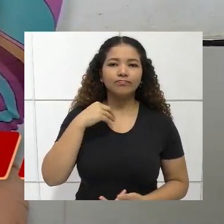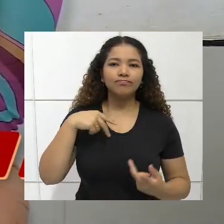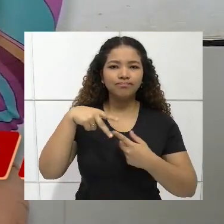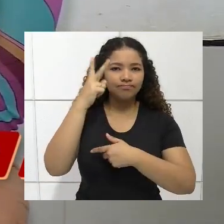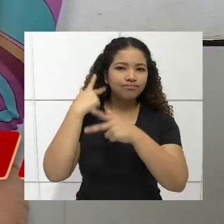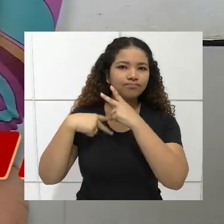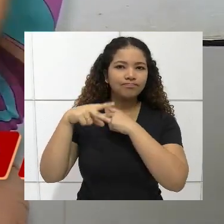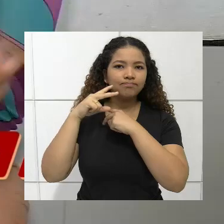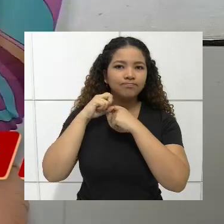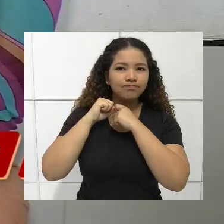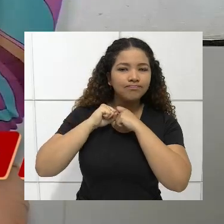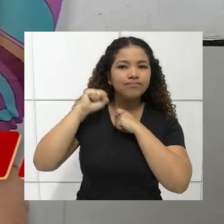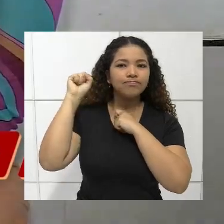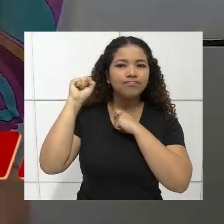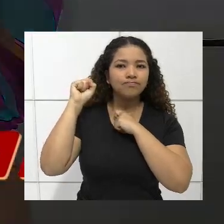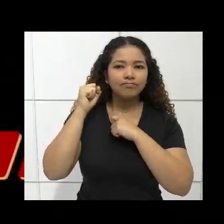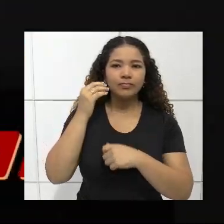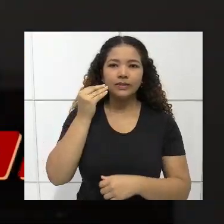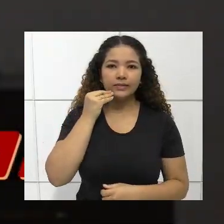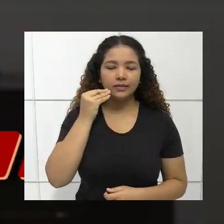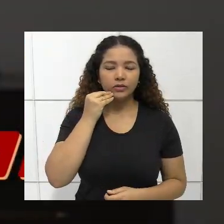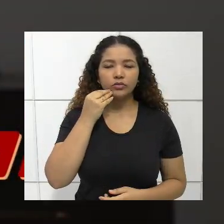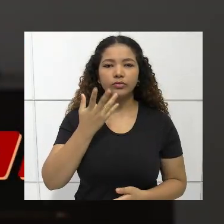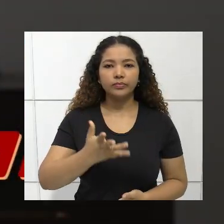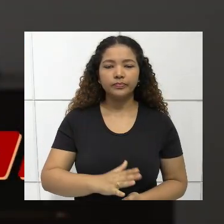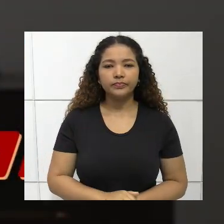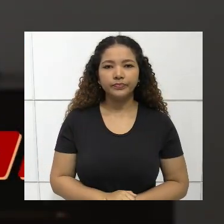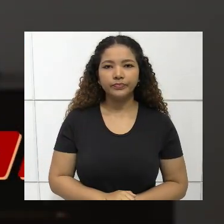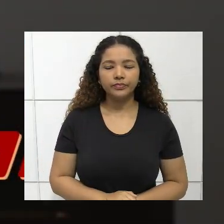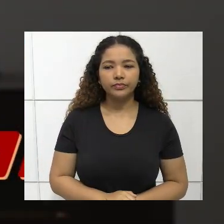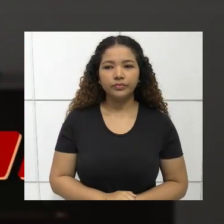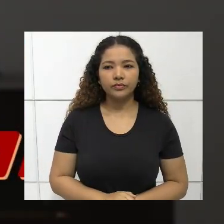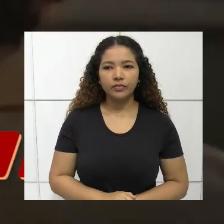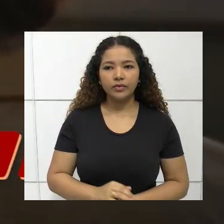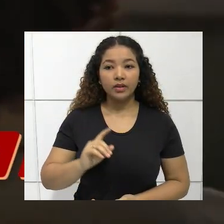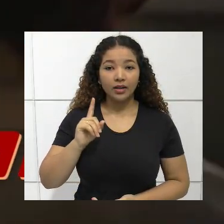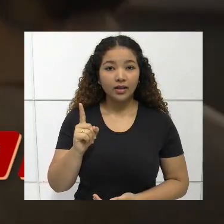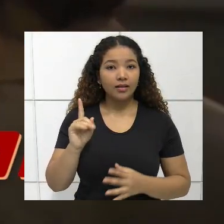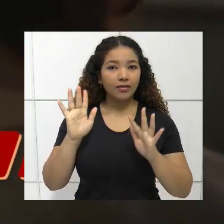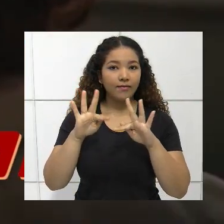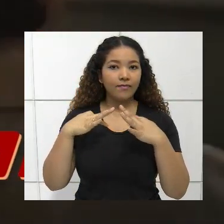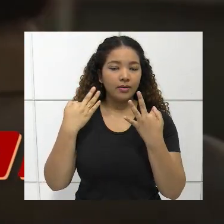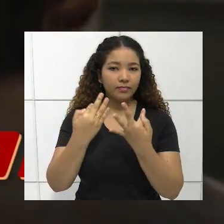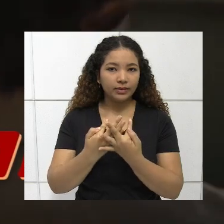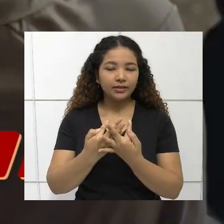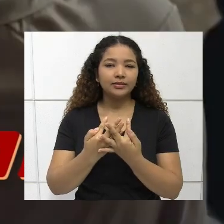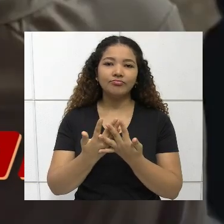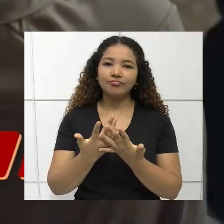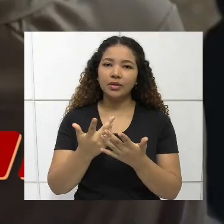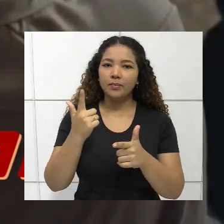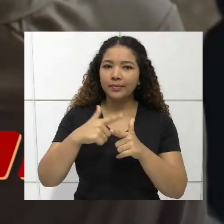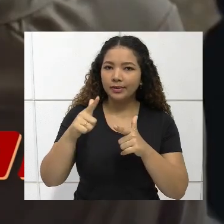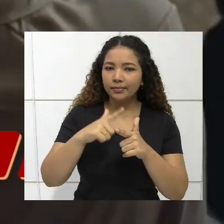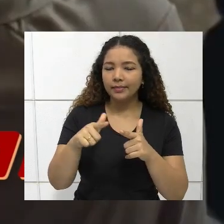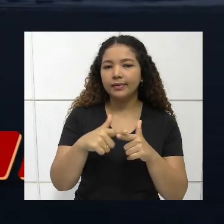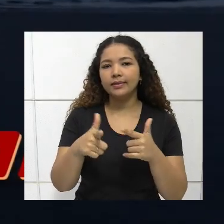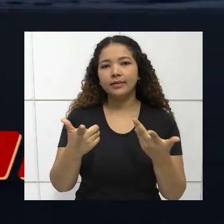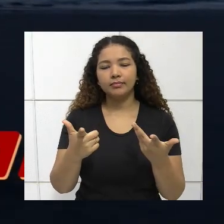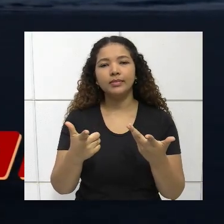janela lá, e de me jogar para fora. Histórico familiar, falta de emprego, perda de um ente